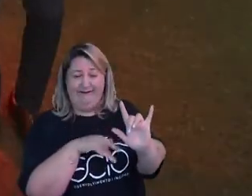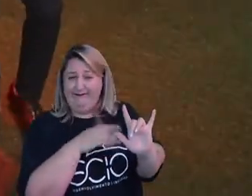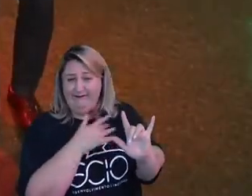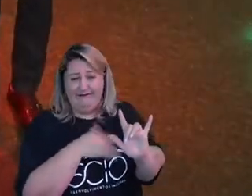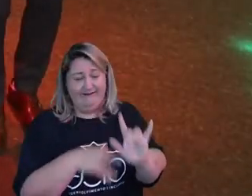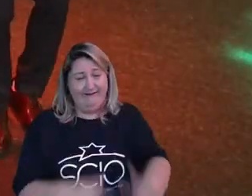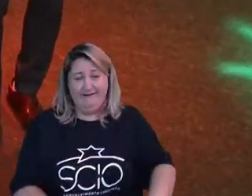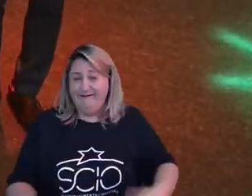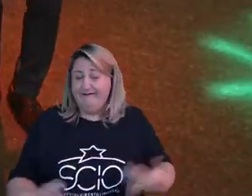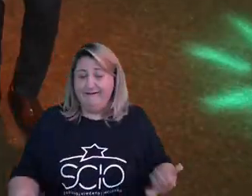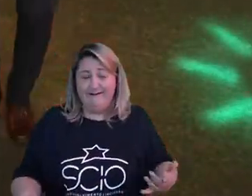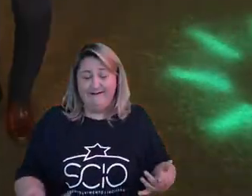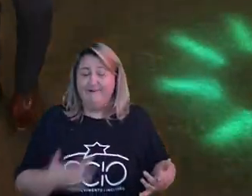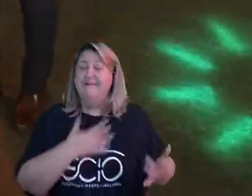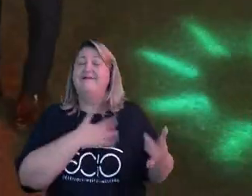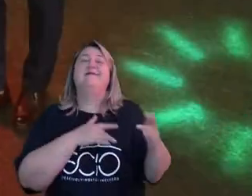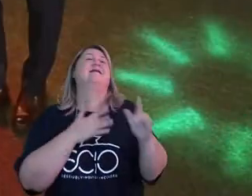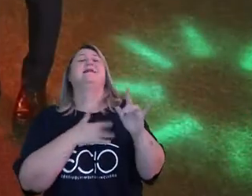Que pena,